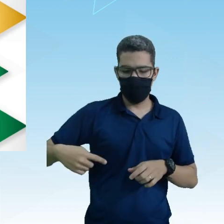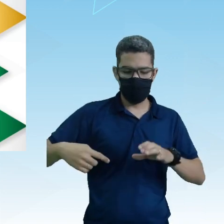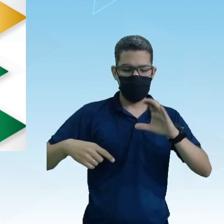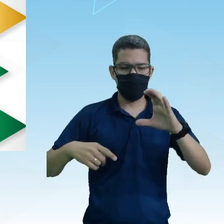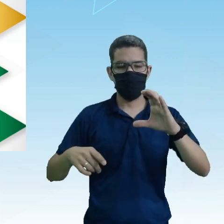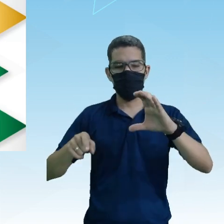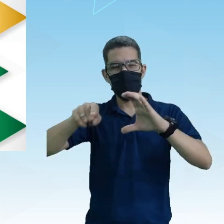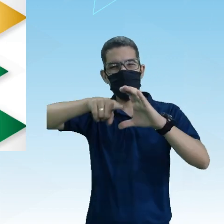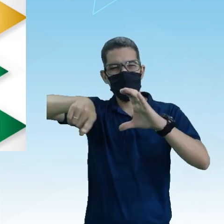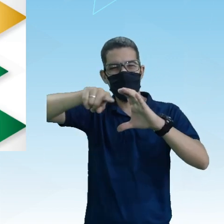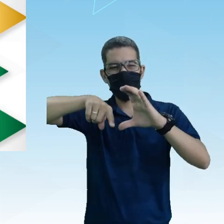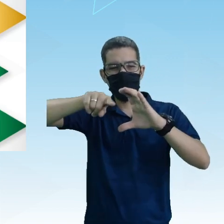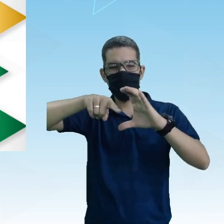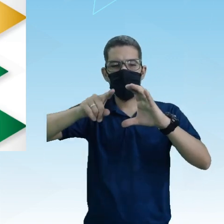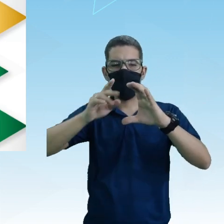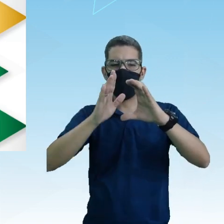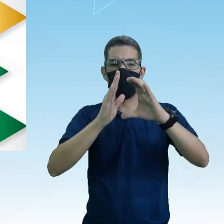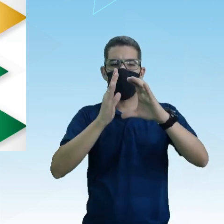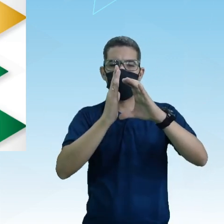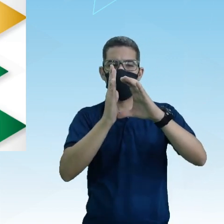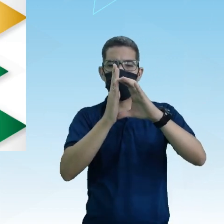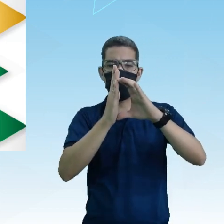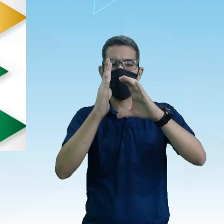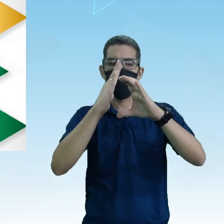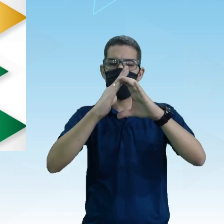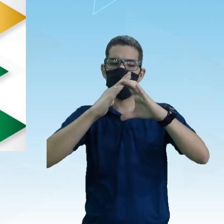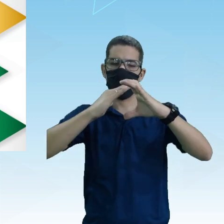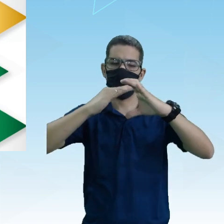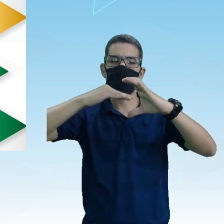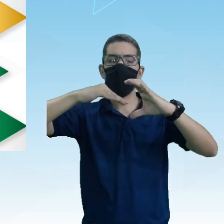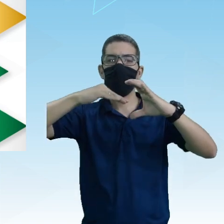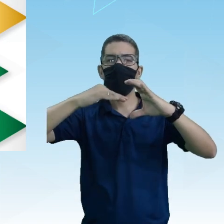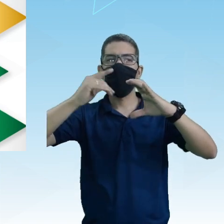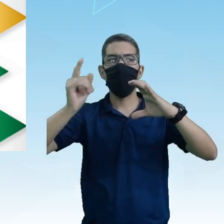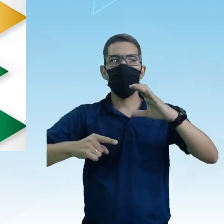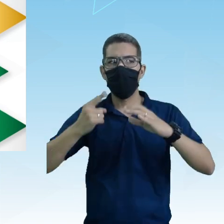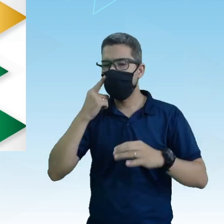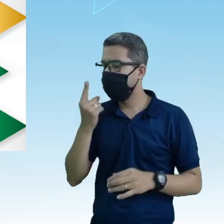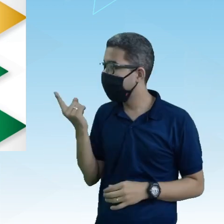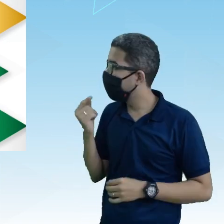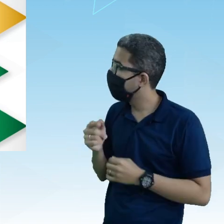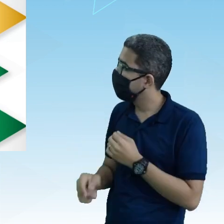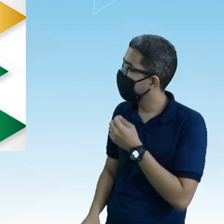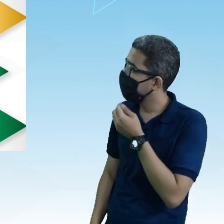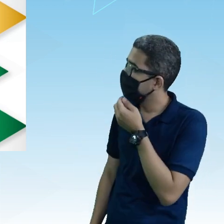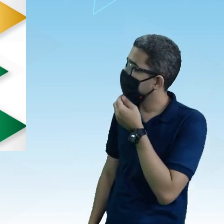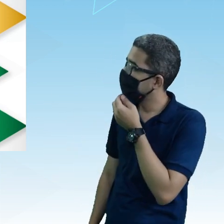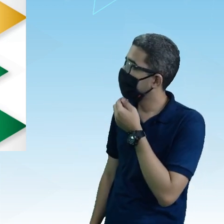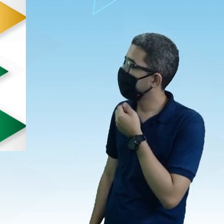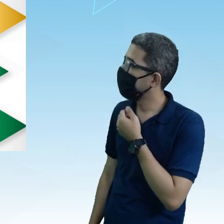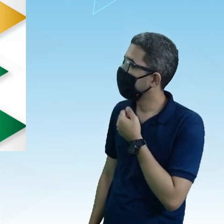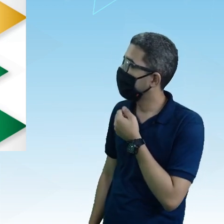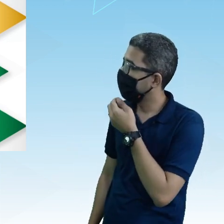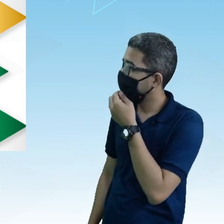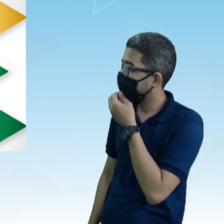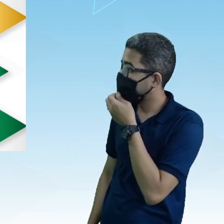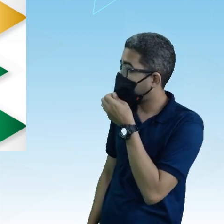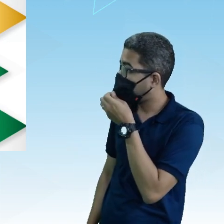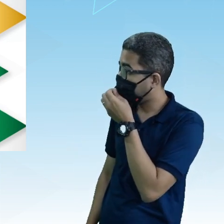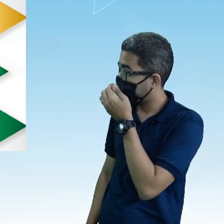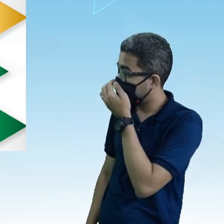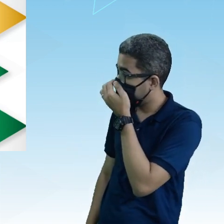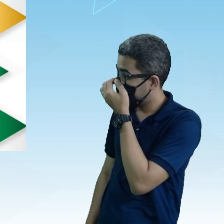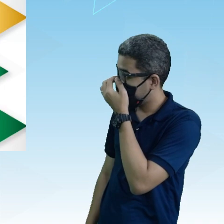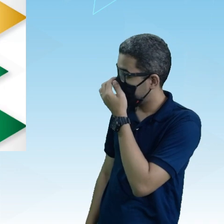roda dessas carroças, tá? Dos carros de guerra, como era tido. Ó, a animação aí, gostou não, foi? Deixa eu trazer de novo, ó, a